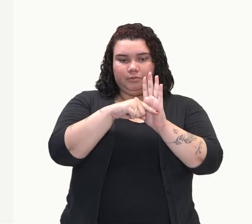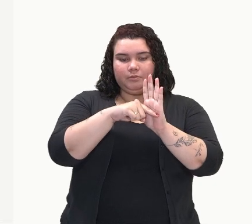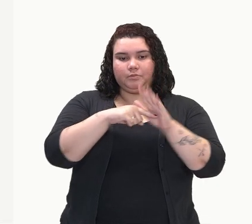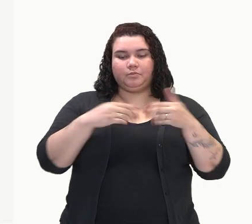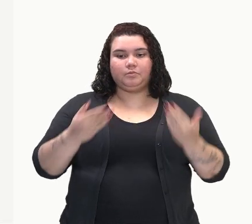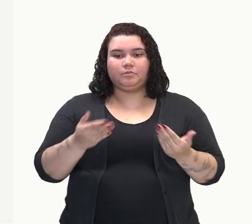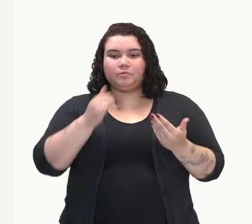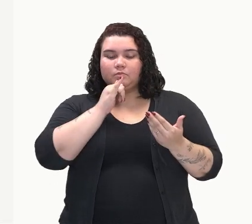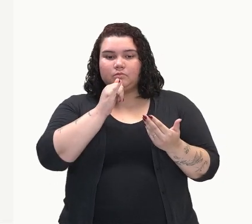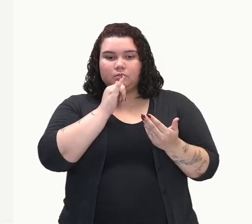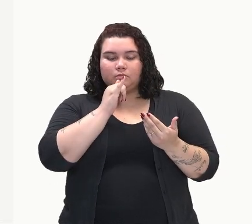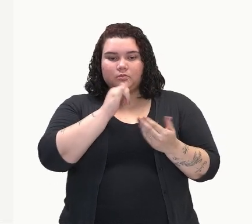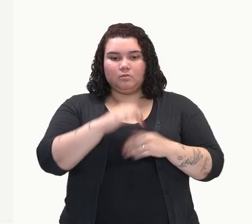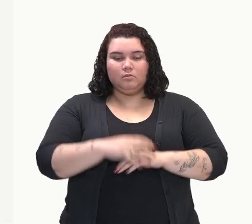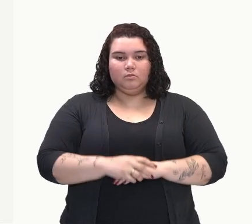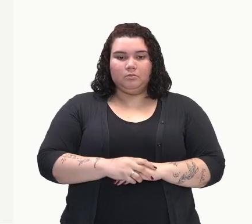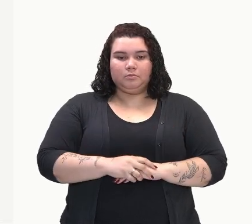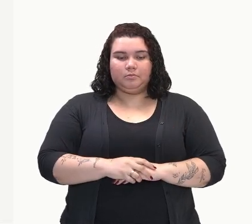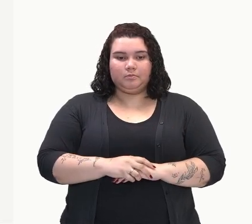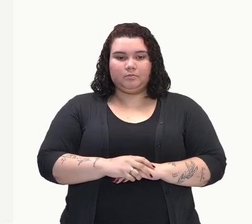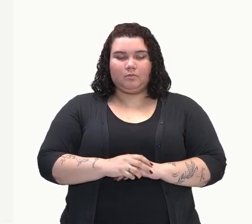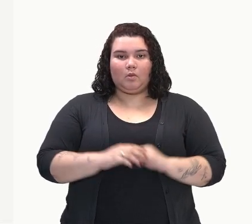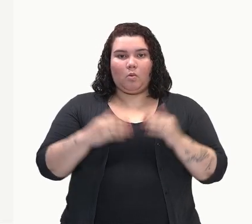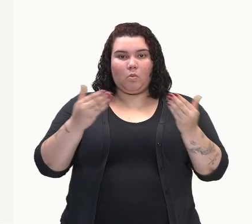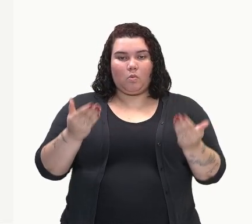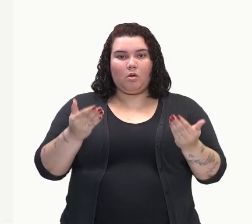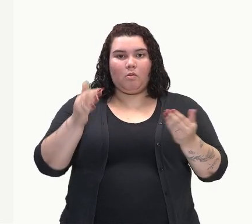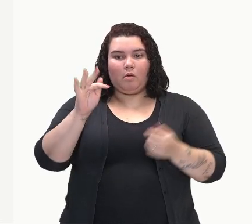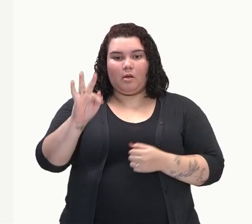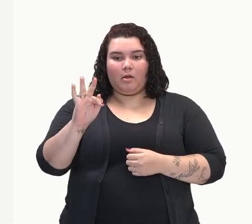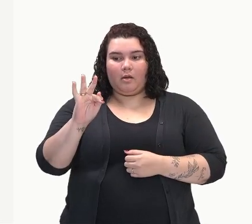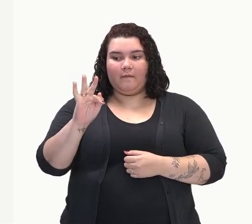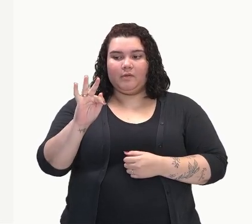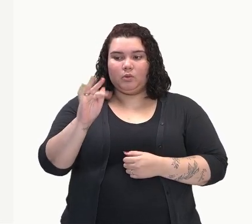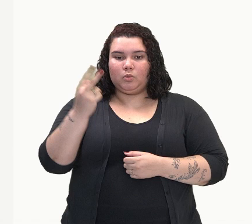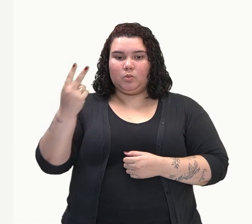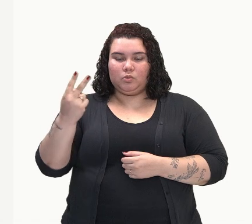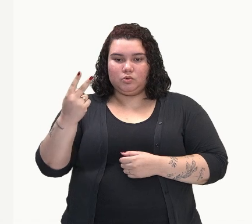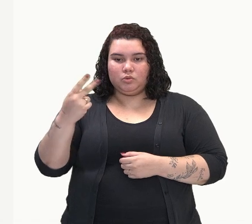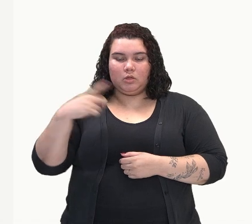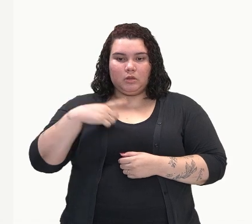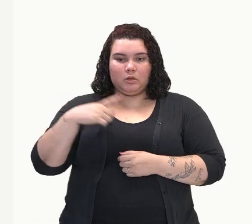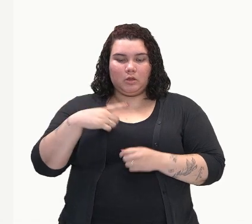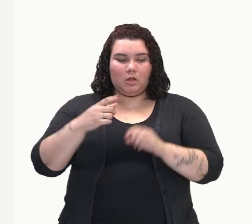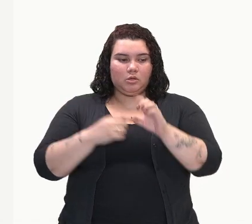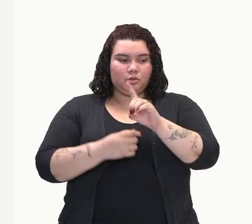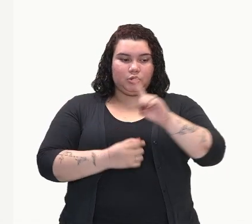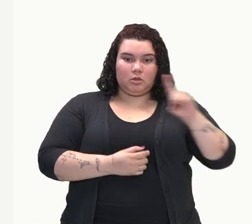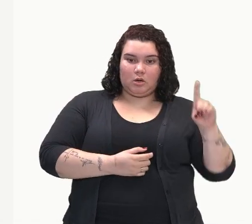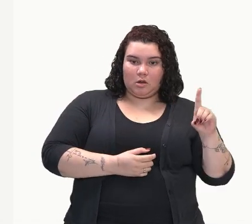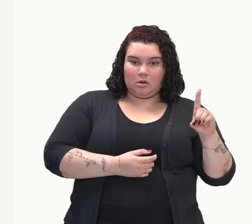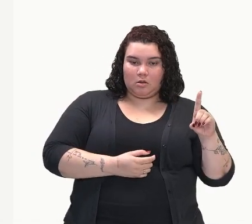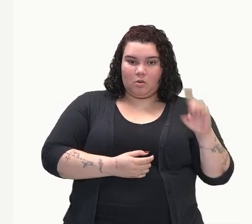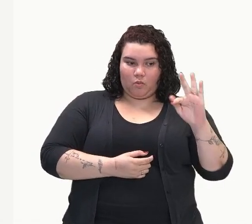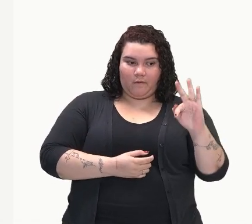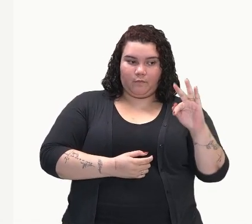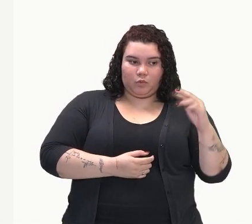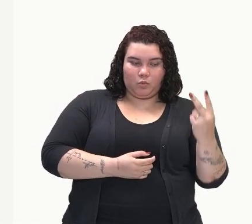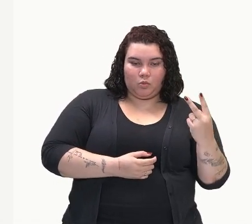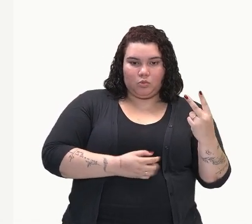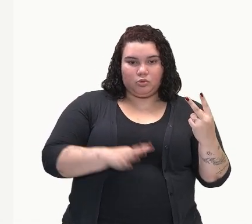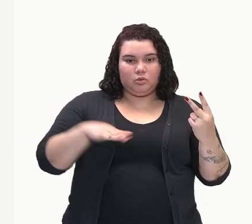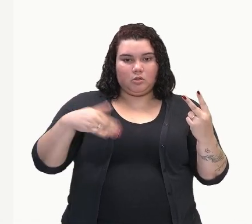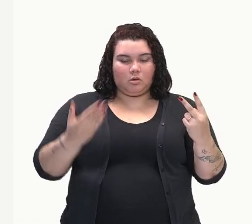Como o vetor de maior intensidade apontava para a direita, a nossa força resultante nesse caso,